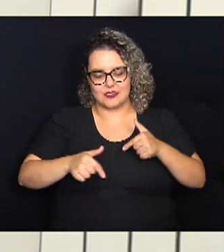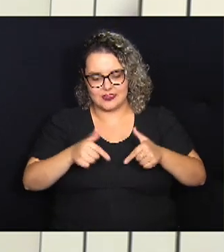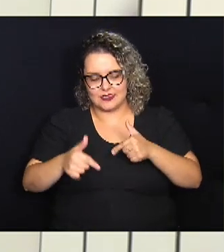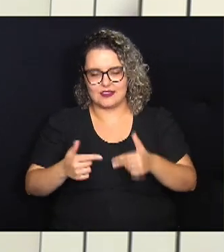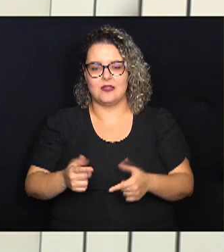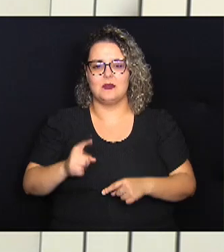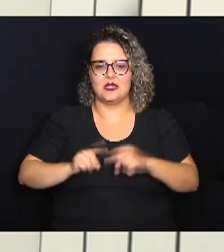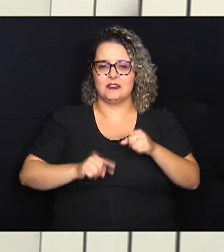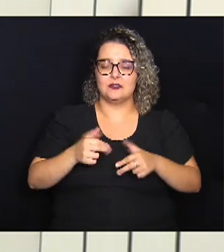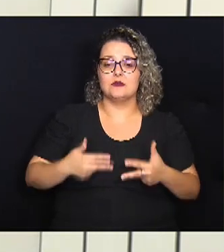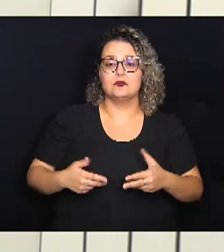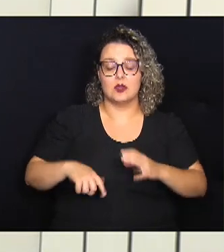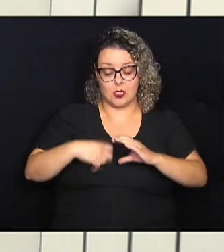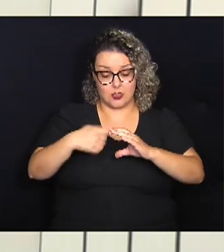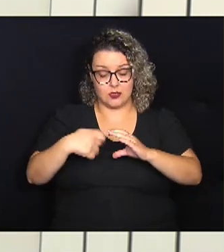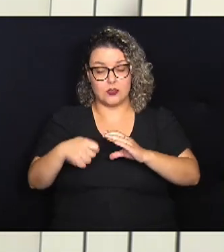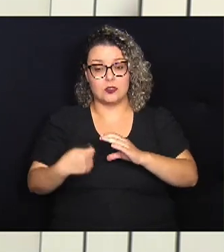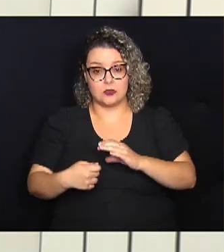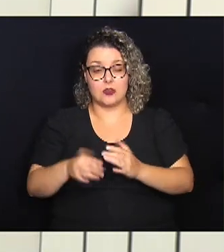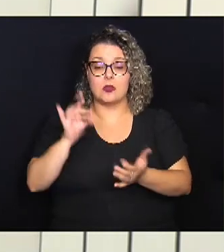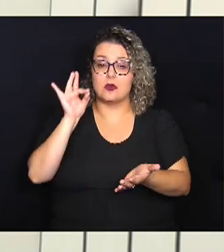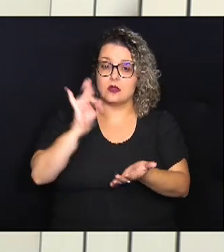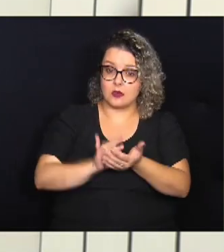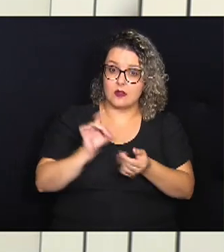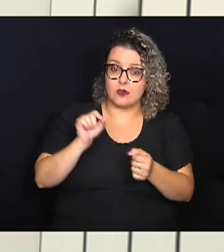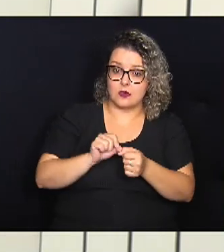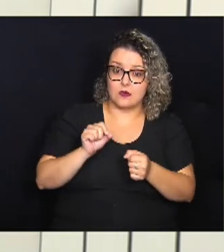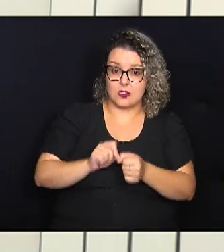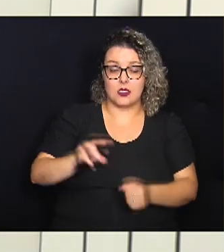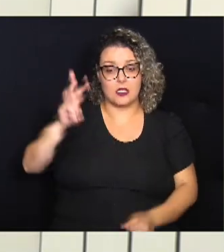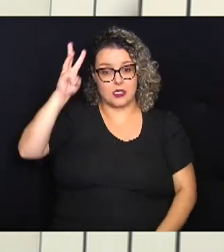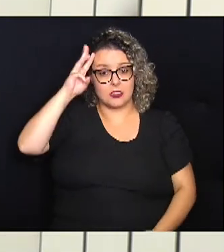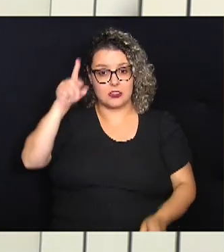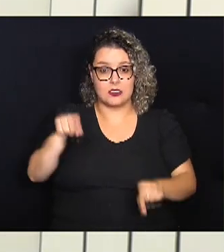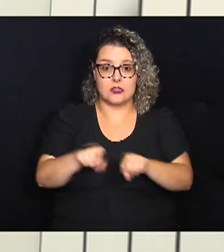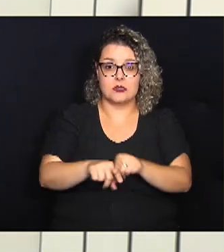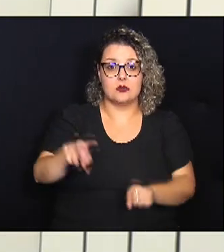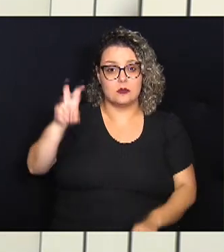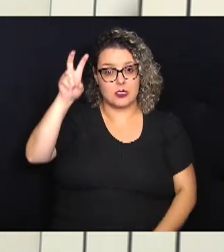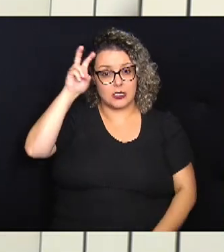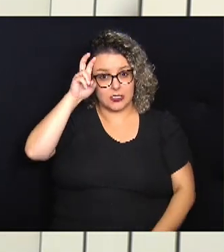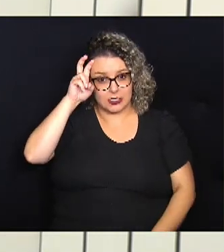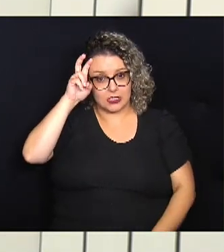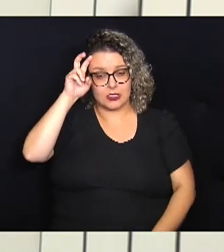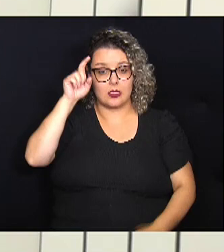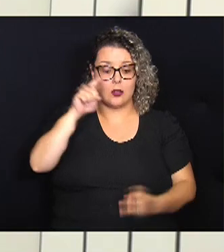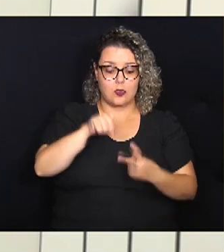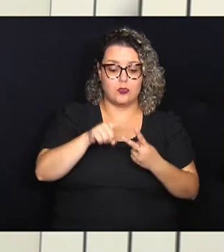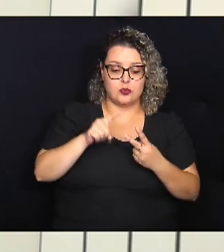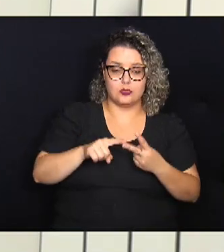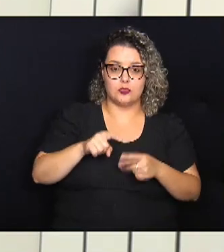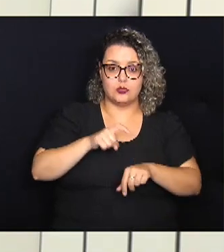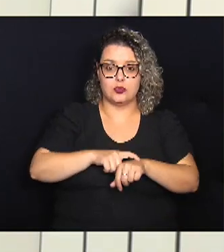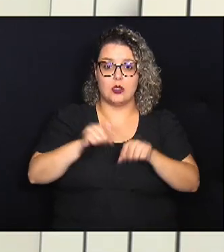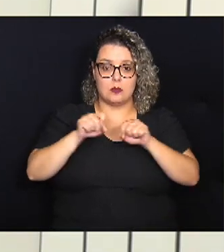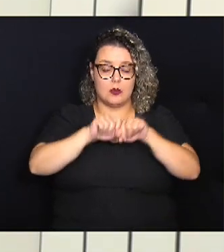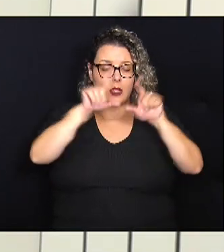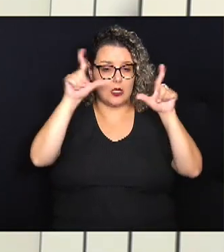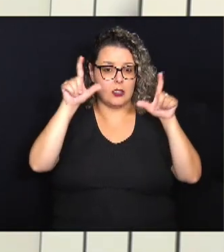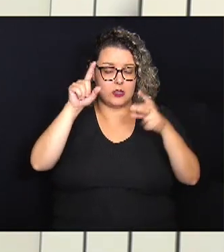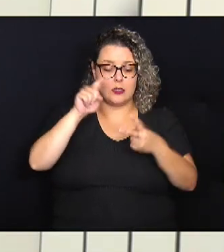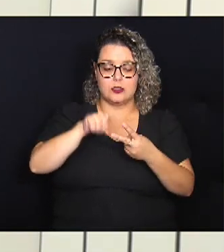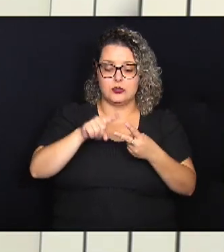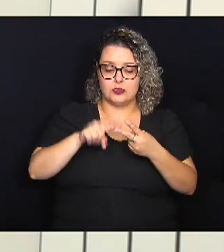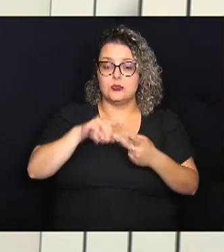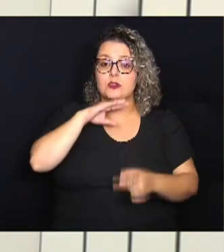equipamentos. As gravações são realizadas às terças e quintas-feiras com 2 horários, pela manhã e 2 à